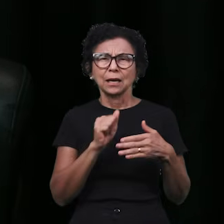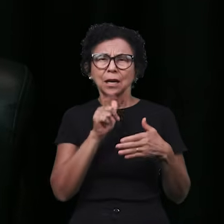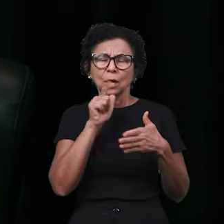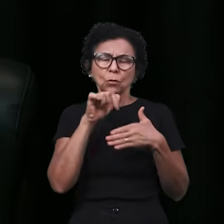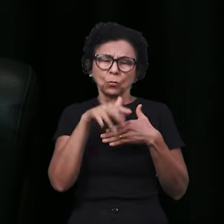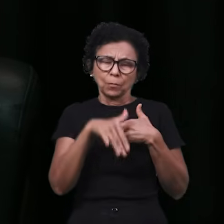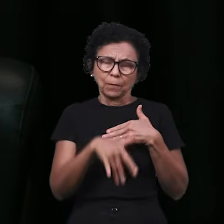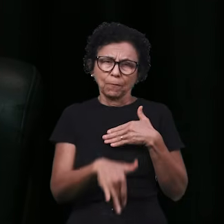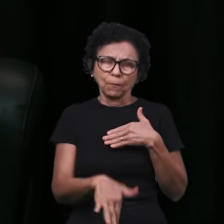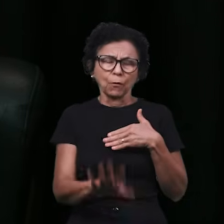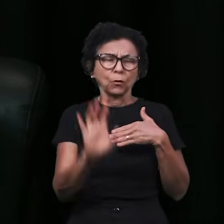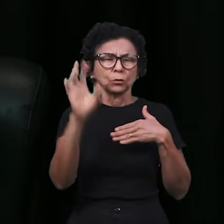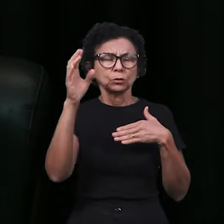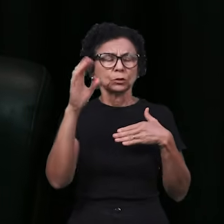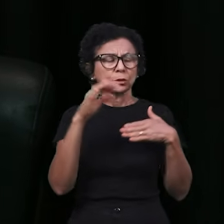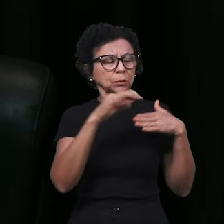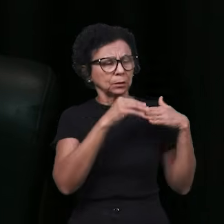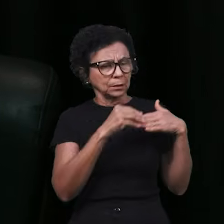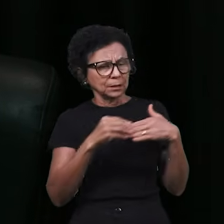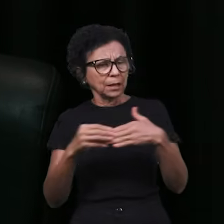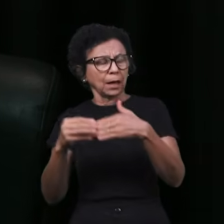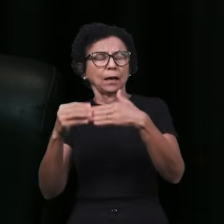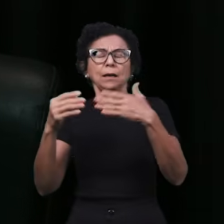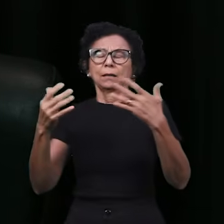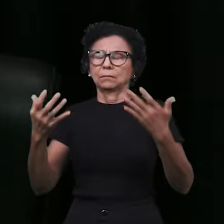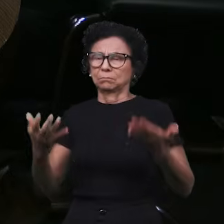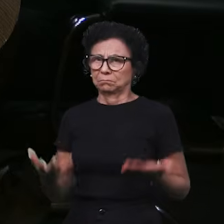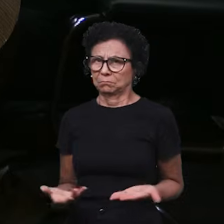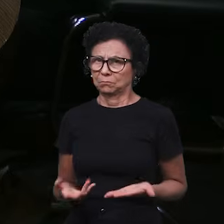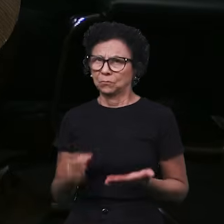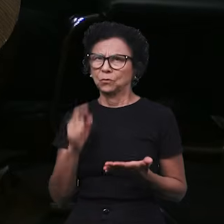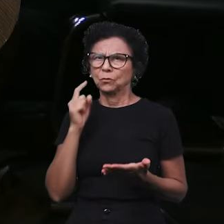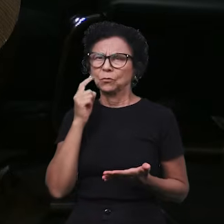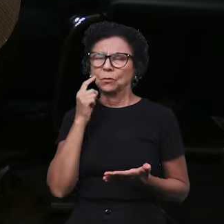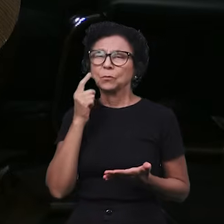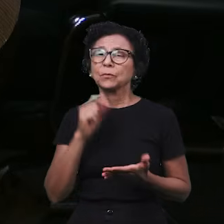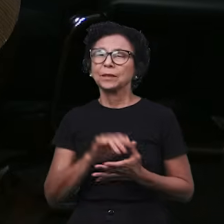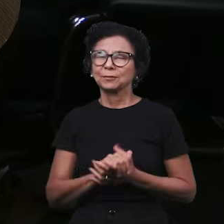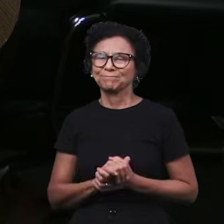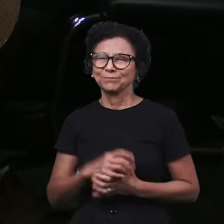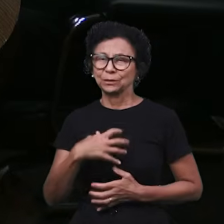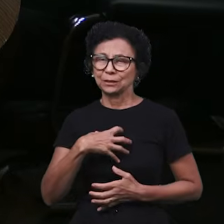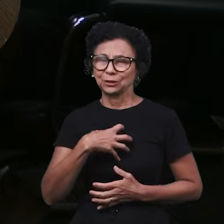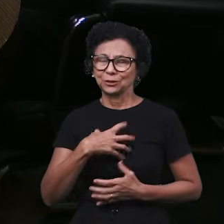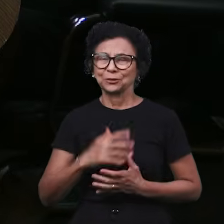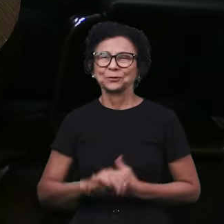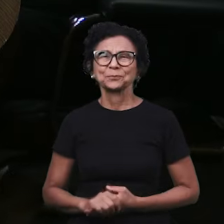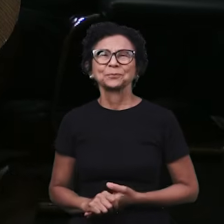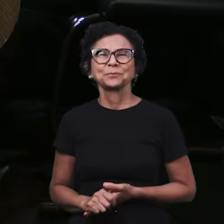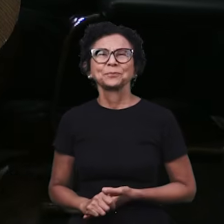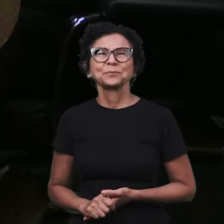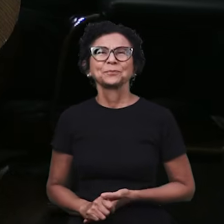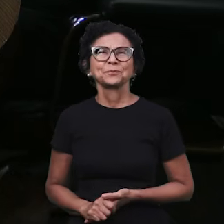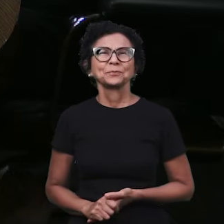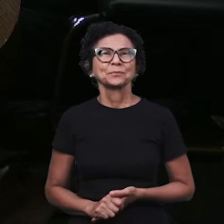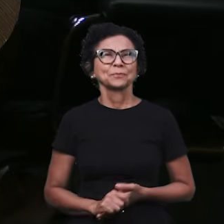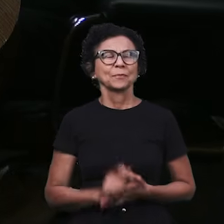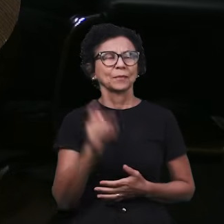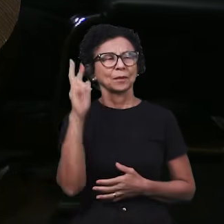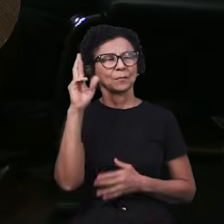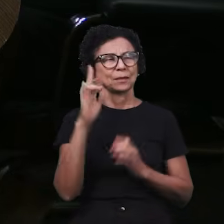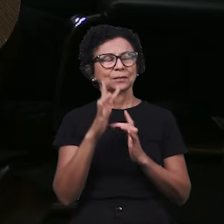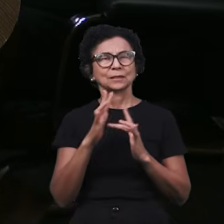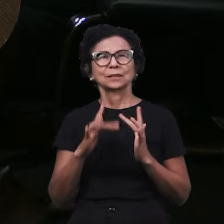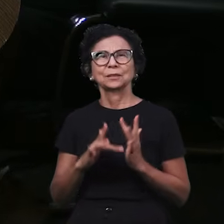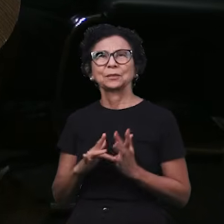da palavra que também traz o mesmo sentido que o louvor está trazendo. Então nós vamos cumprimentar os irmãos que estão conosco. Alain, a paz do Senhor. Pai do Senhor, Priscila,